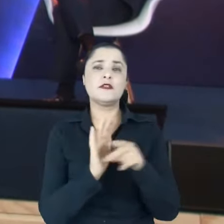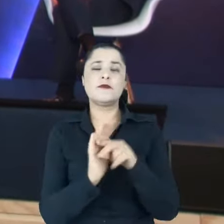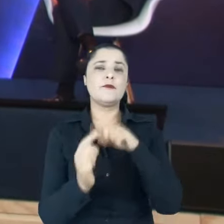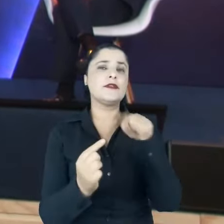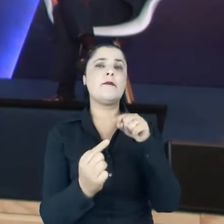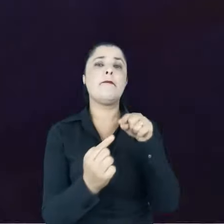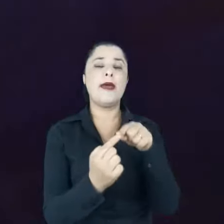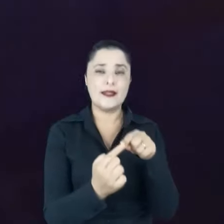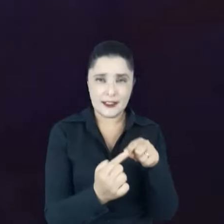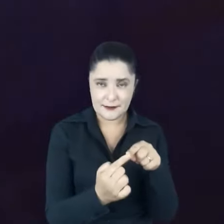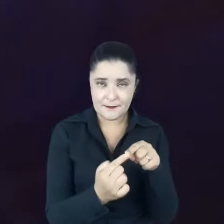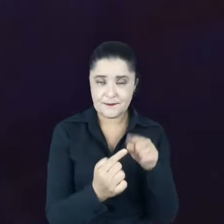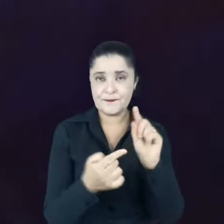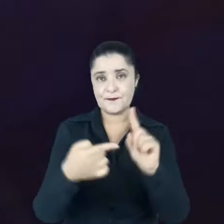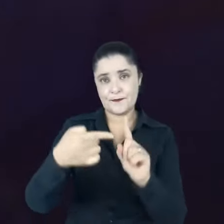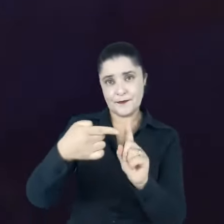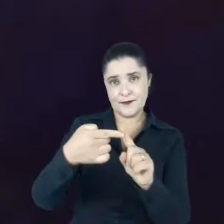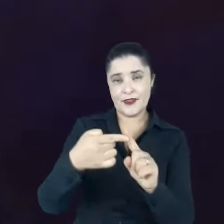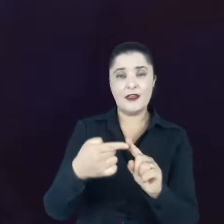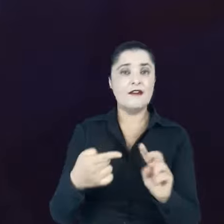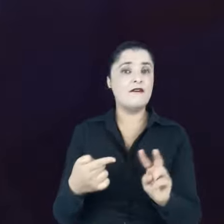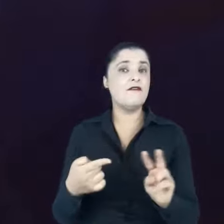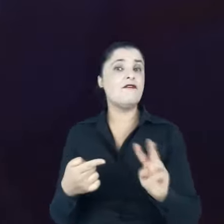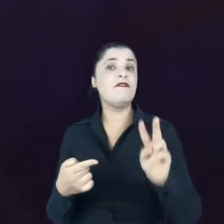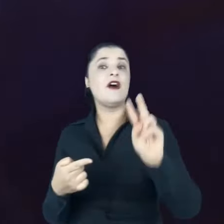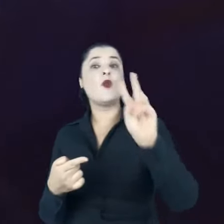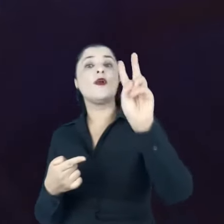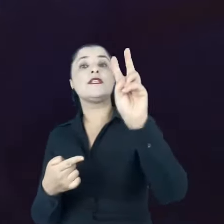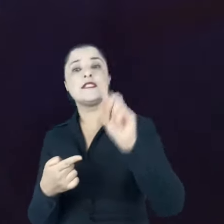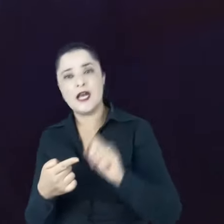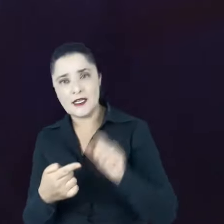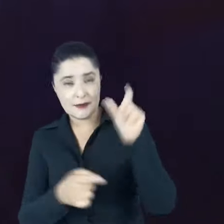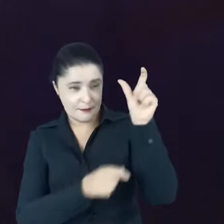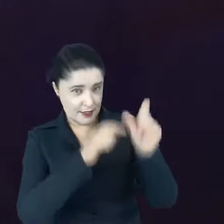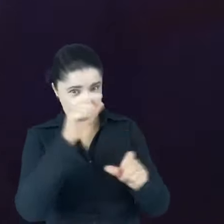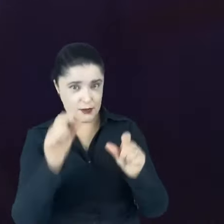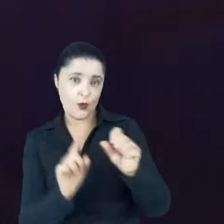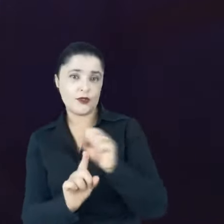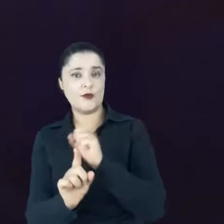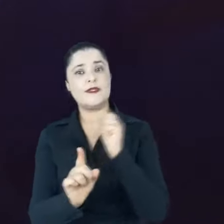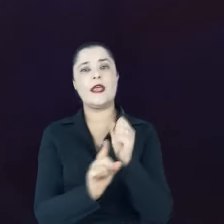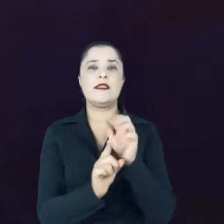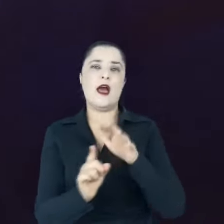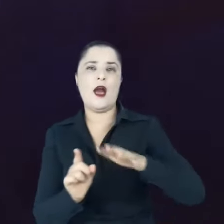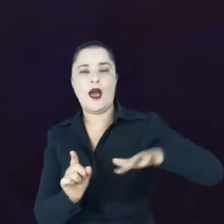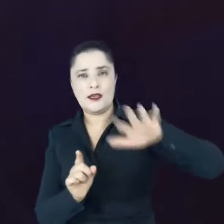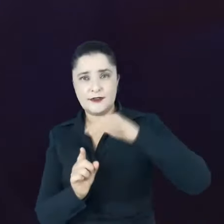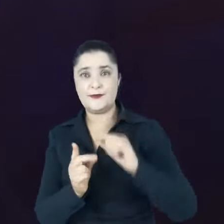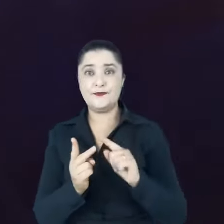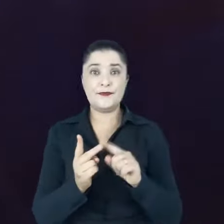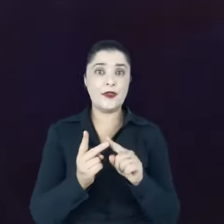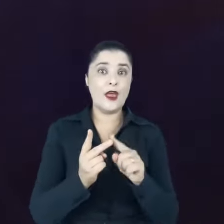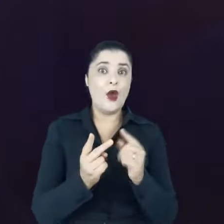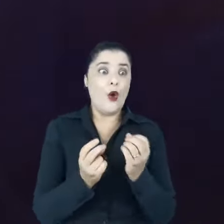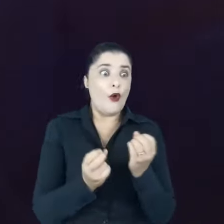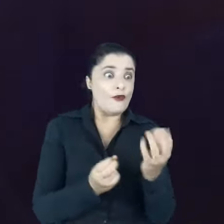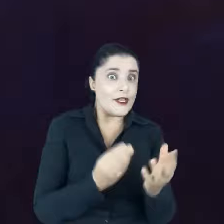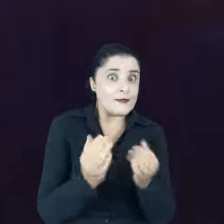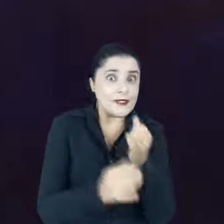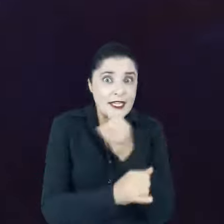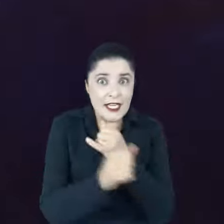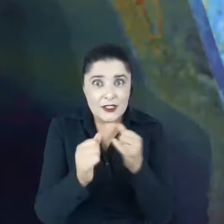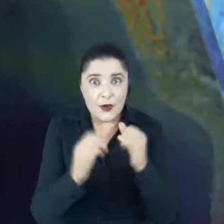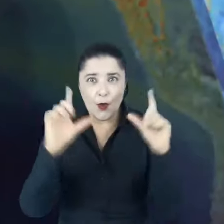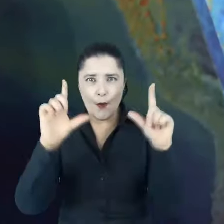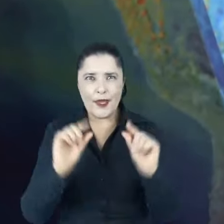bandeiras são valorizar as pessoas e a sociedade, oferecer mais energia com menos emissões